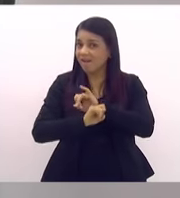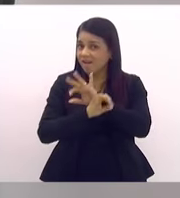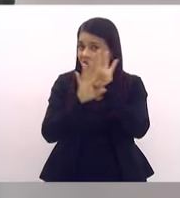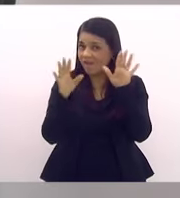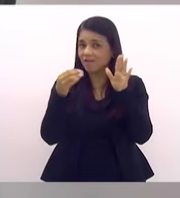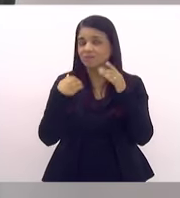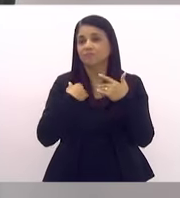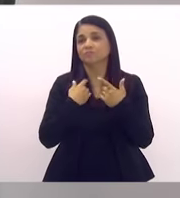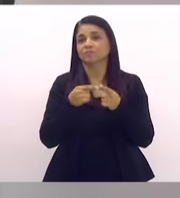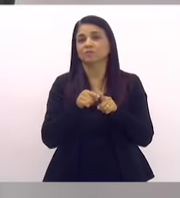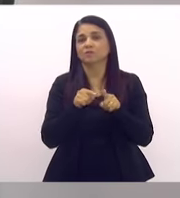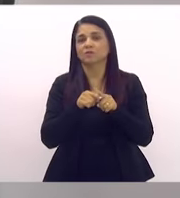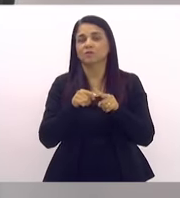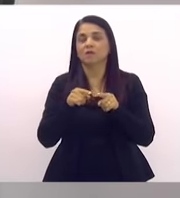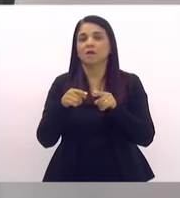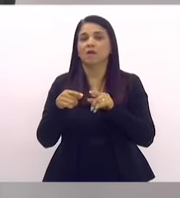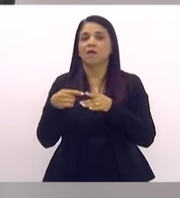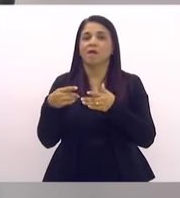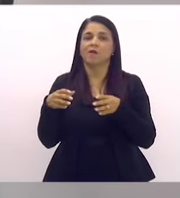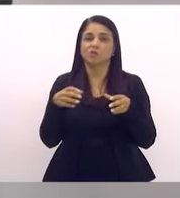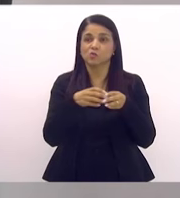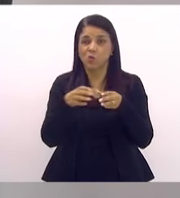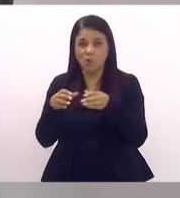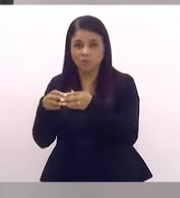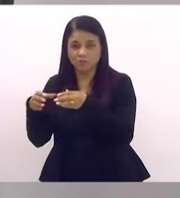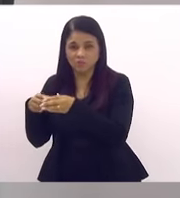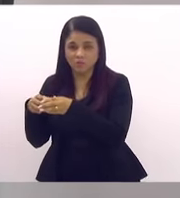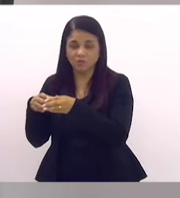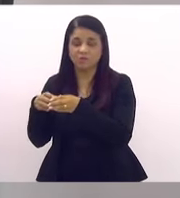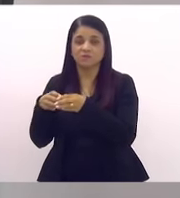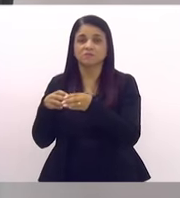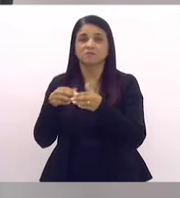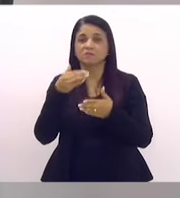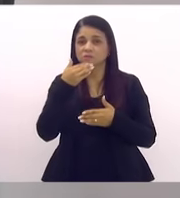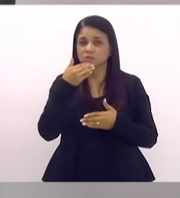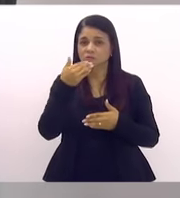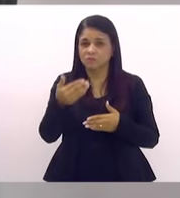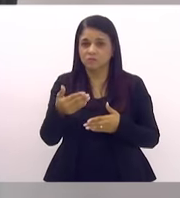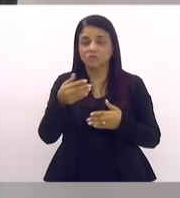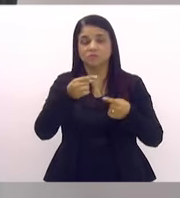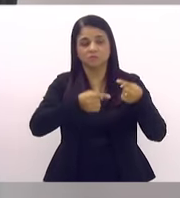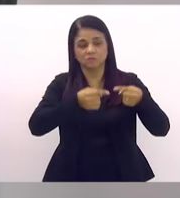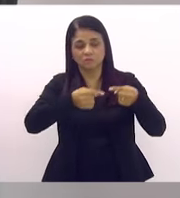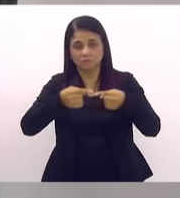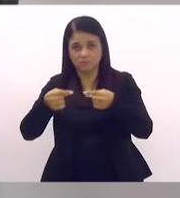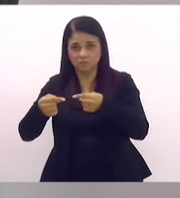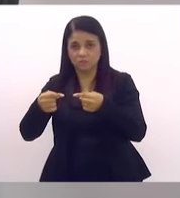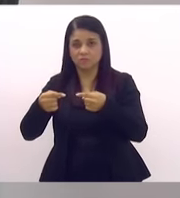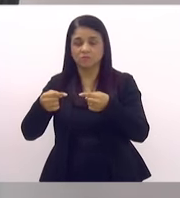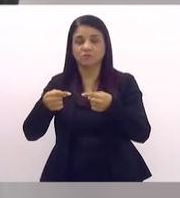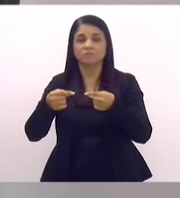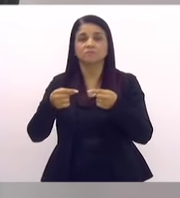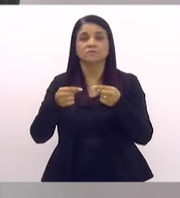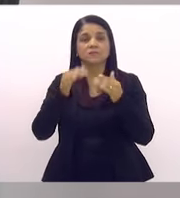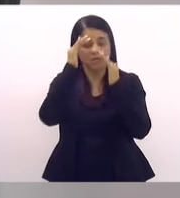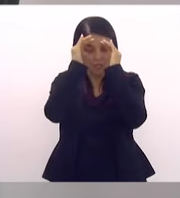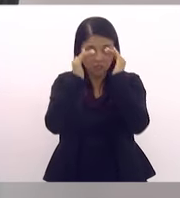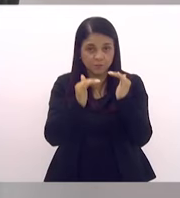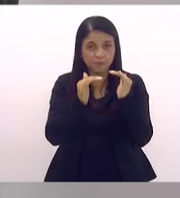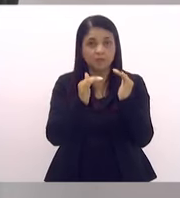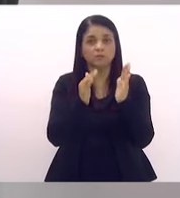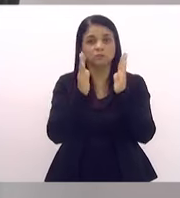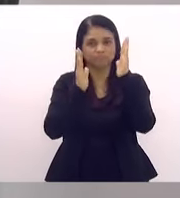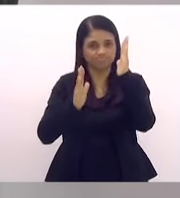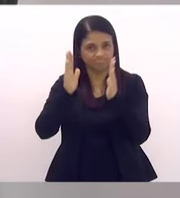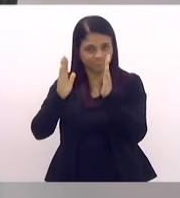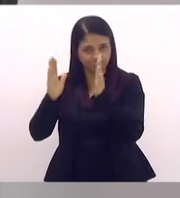da proposição nas comissões, esse é o caput do 53, será solicitada na fase de discussão e respeitará os seguintes prazos. Ou seja, a gente está na